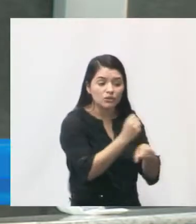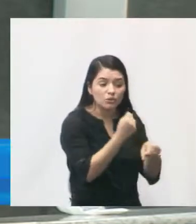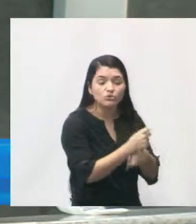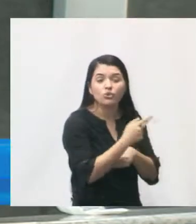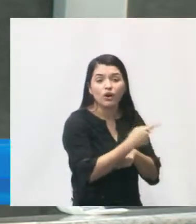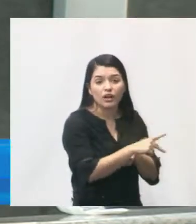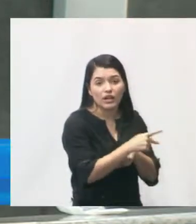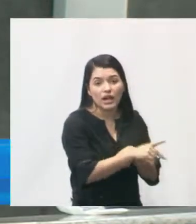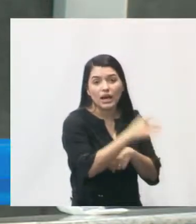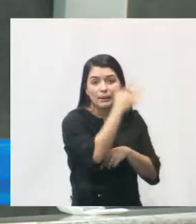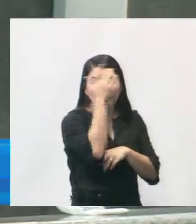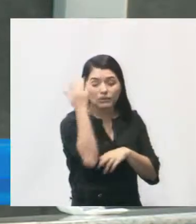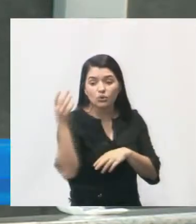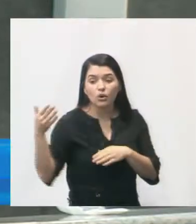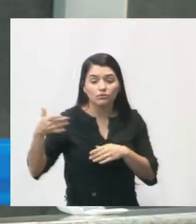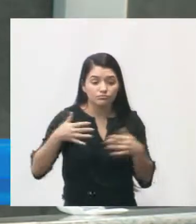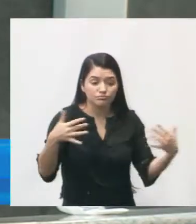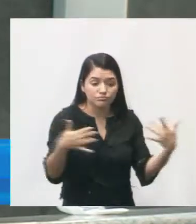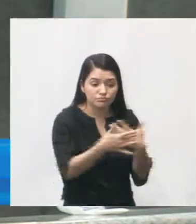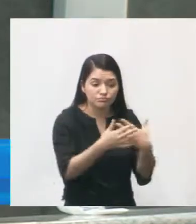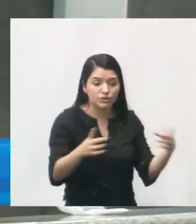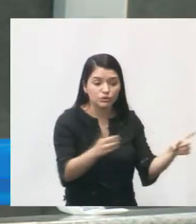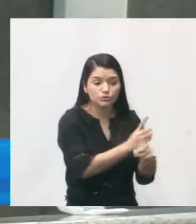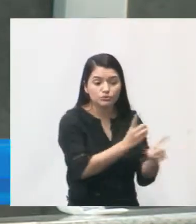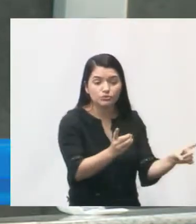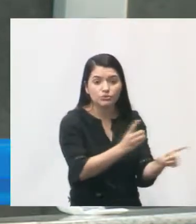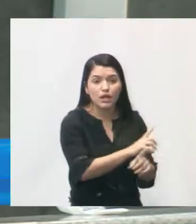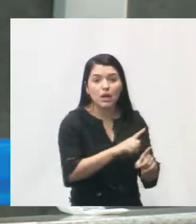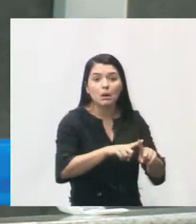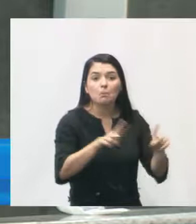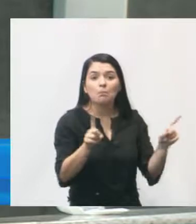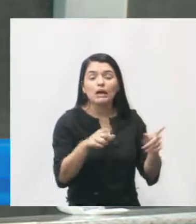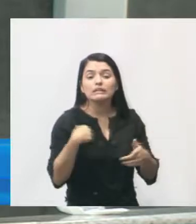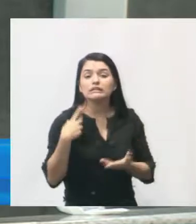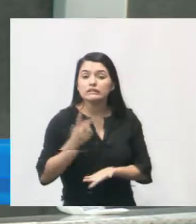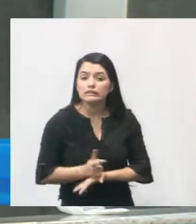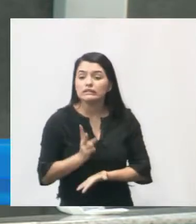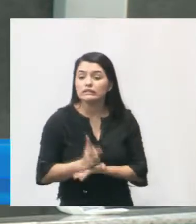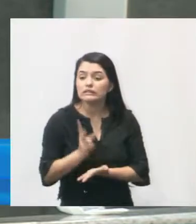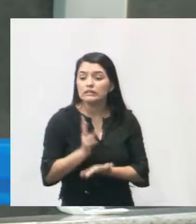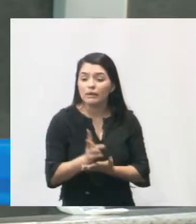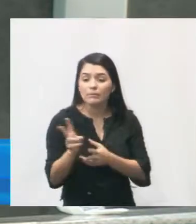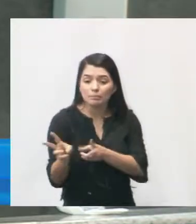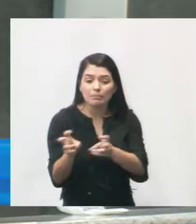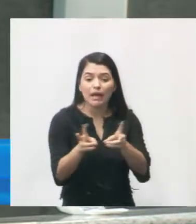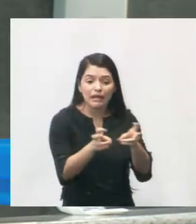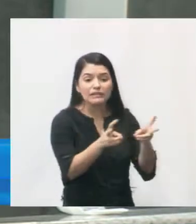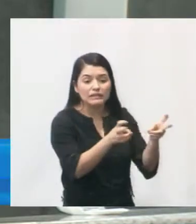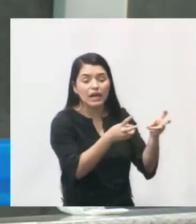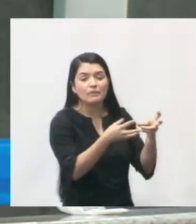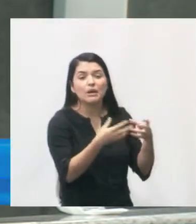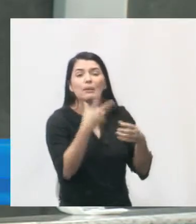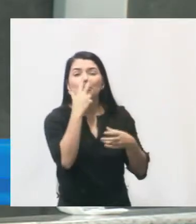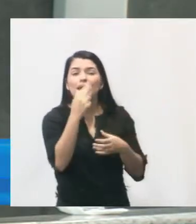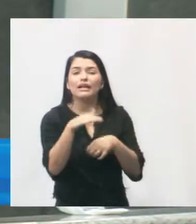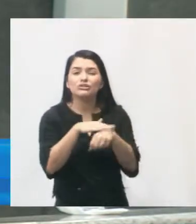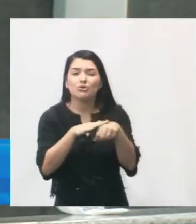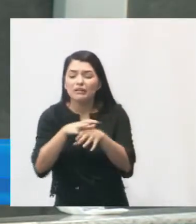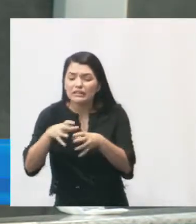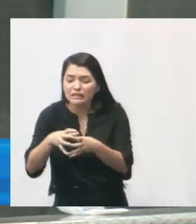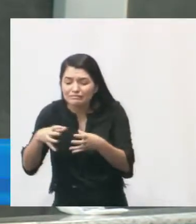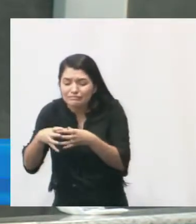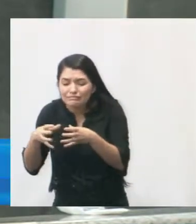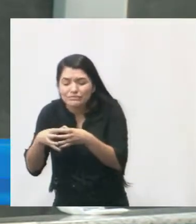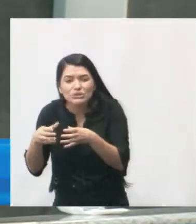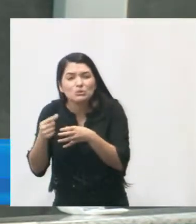pessoas que por aqui passam. Mas a todo tempo, professor Roberto, que a gente tem visto uma discussão isolada, é uma discussão fechada em